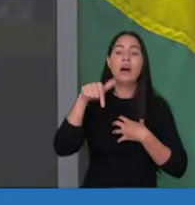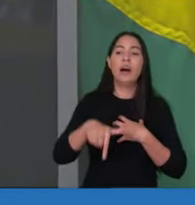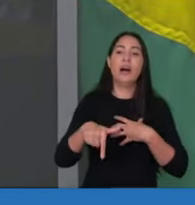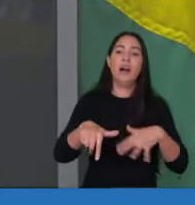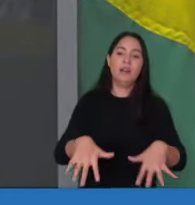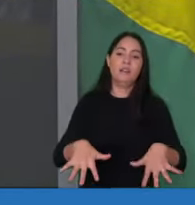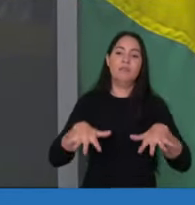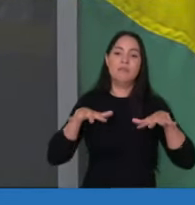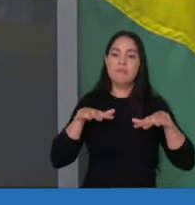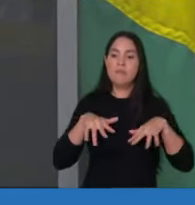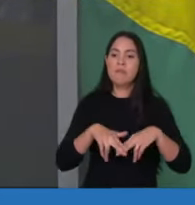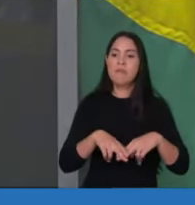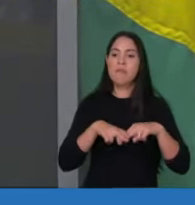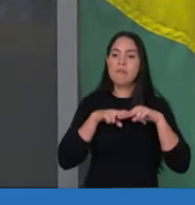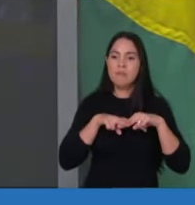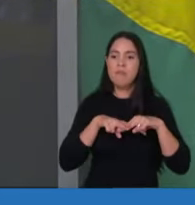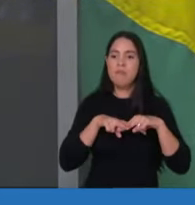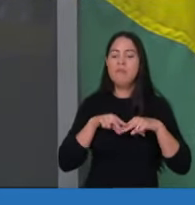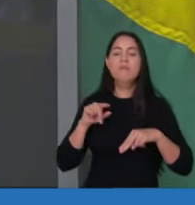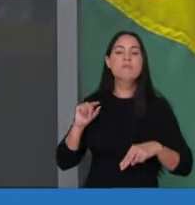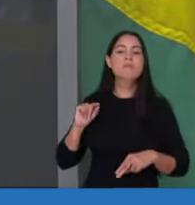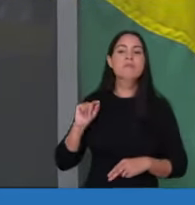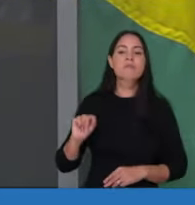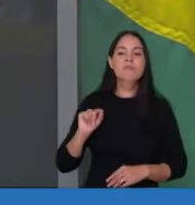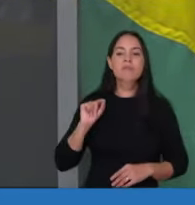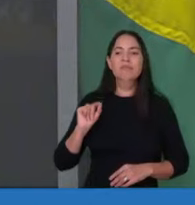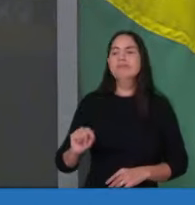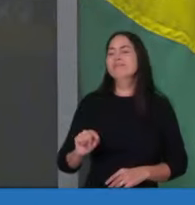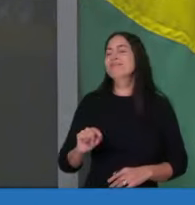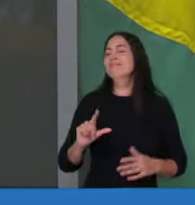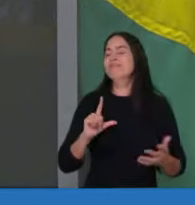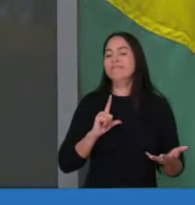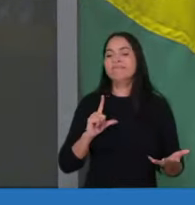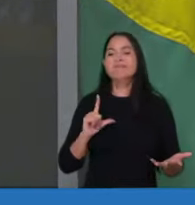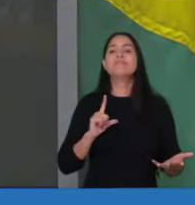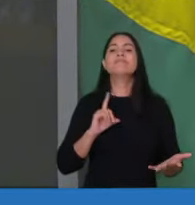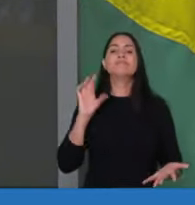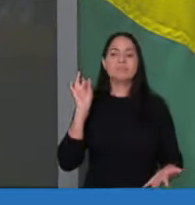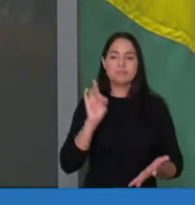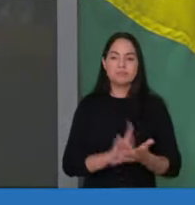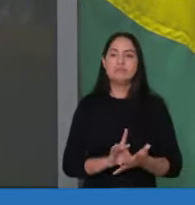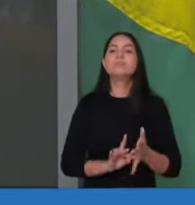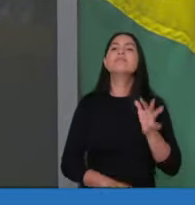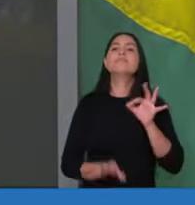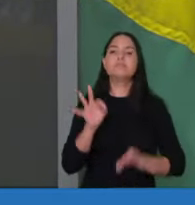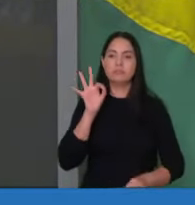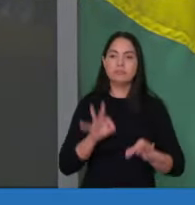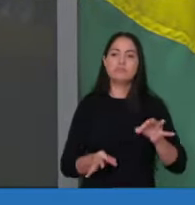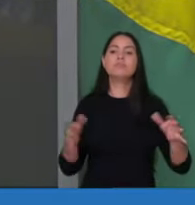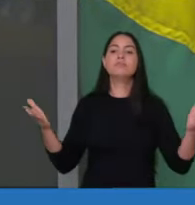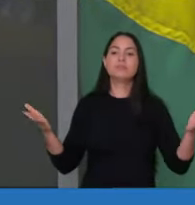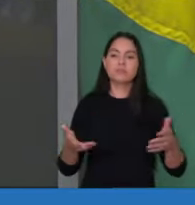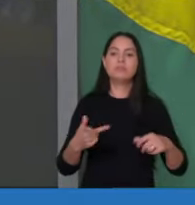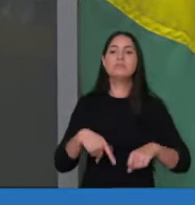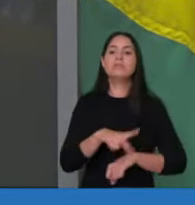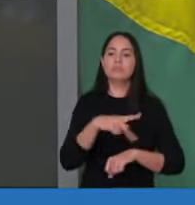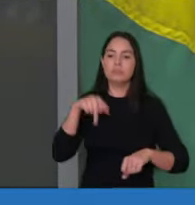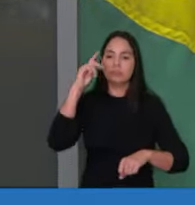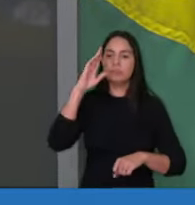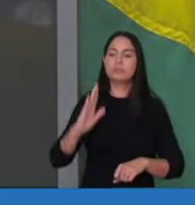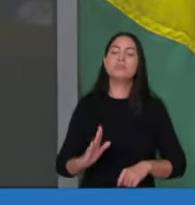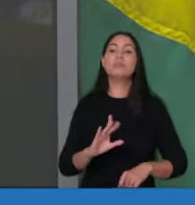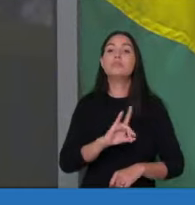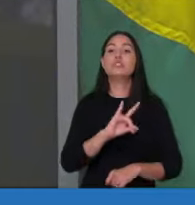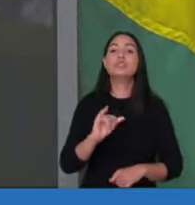por conta de termos de verdade a justiça sendo feita nesse país. 14